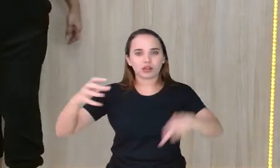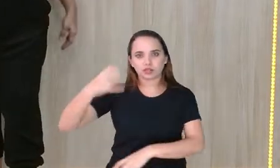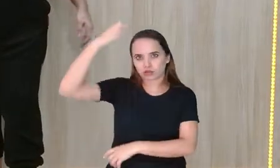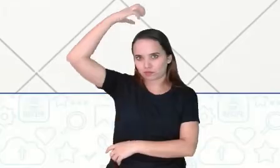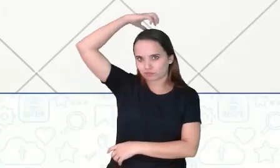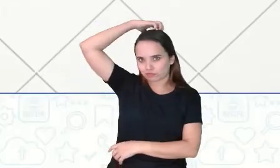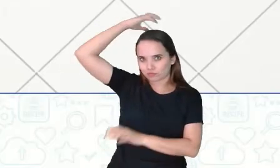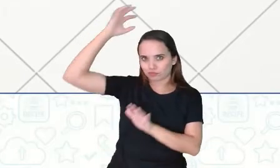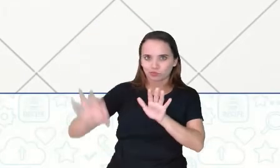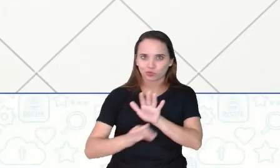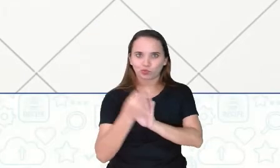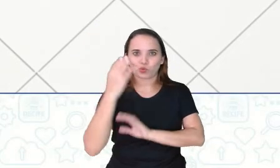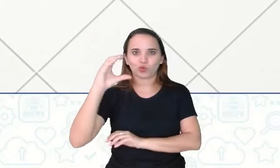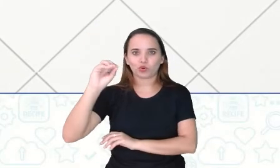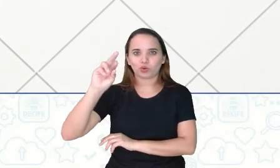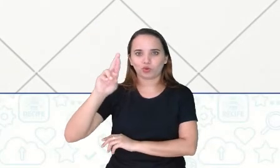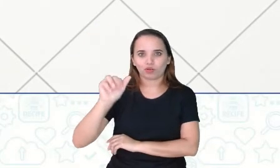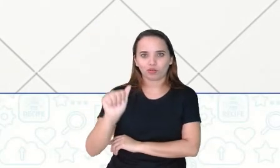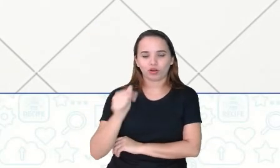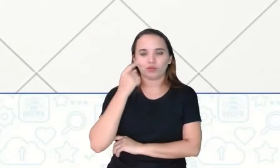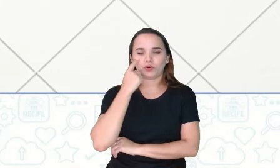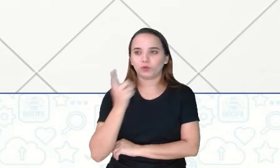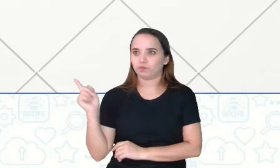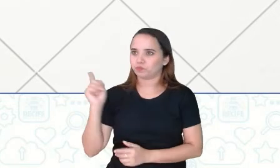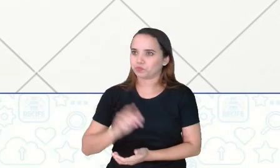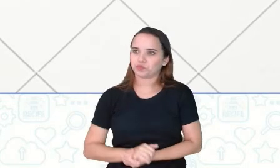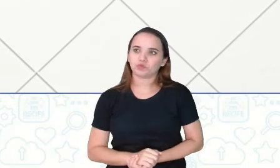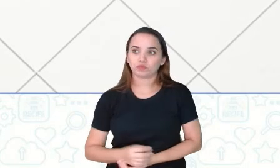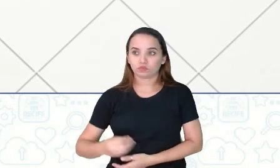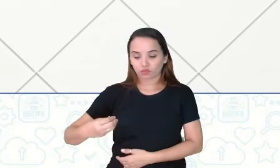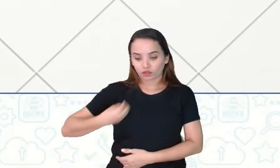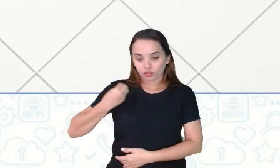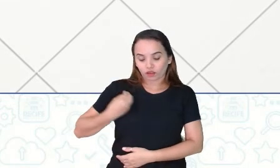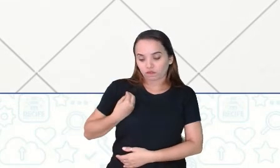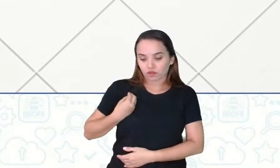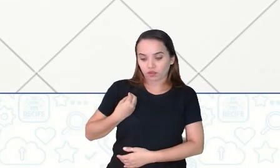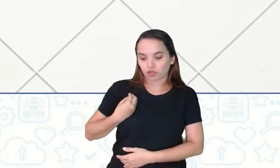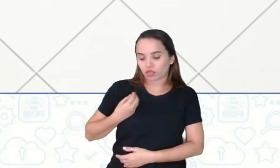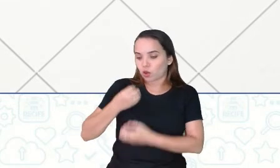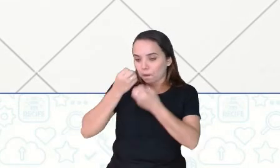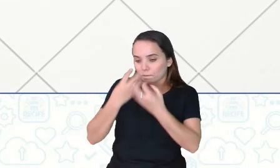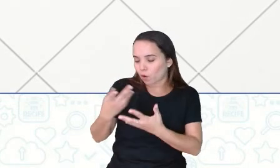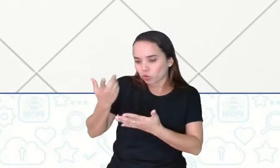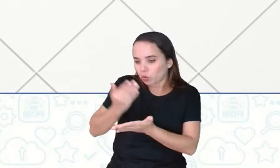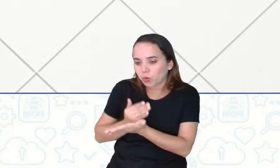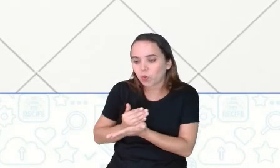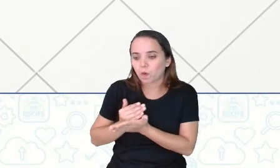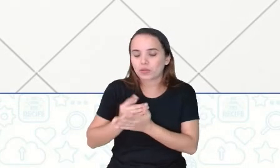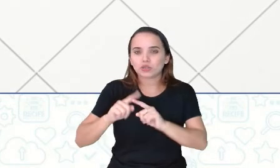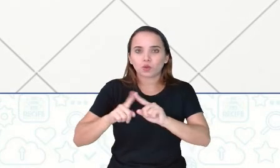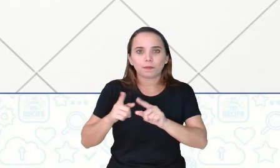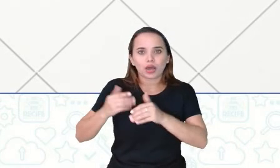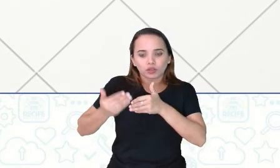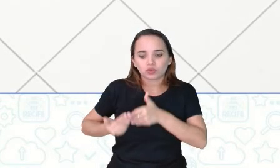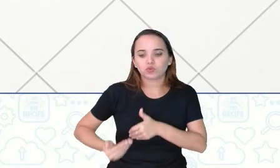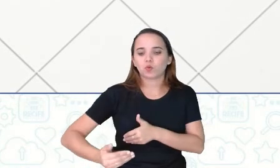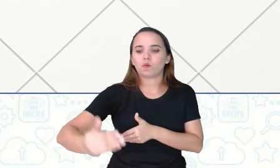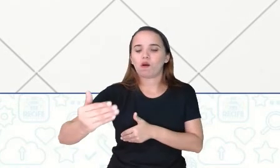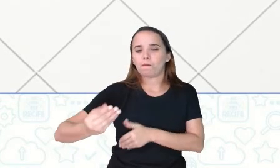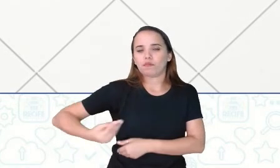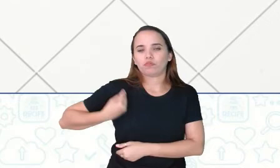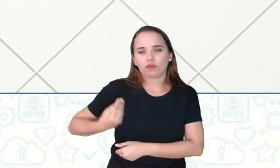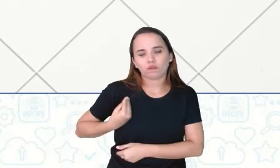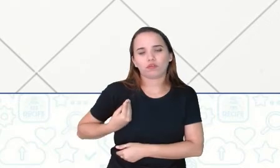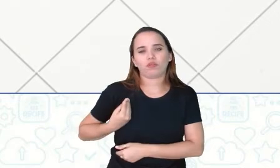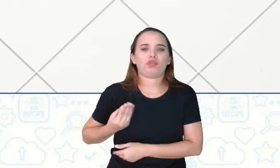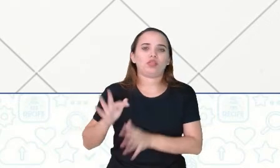Coralina, que diz: o que vale na vida não é o ponto de partida, e sim a caminhada. Caminhando e